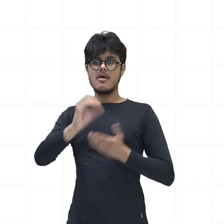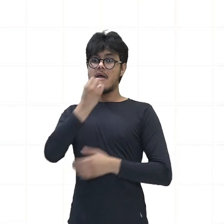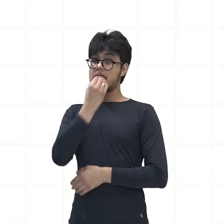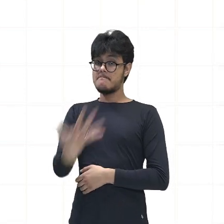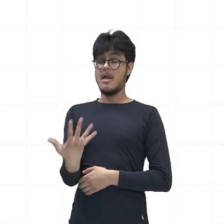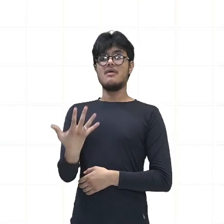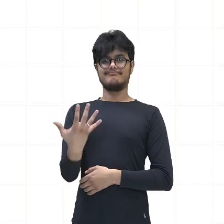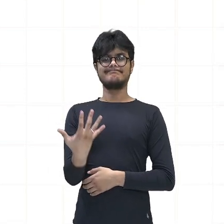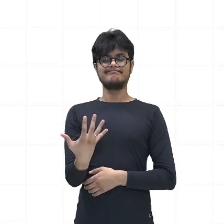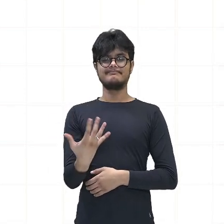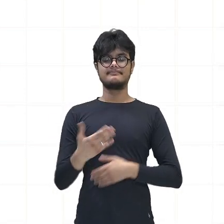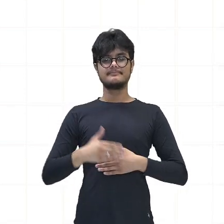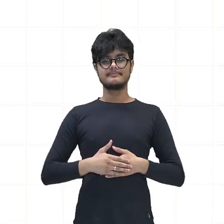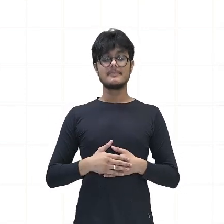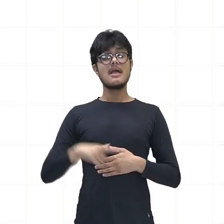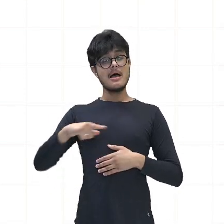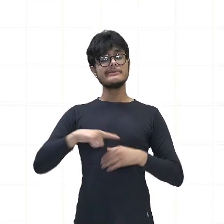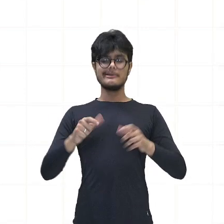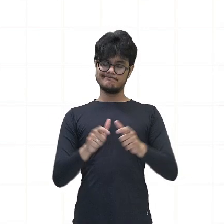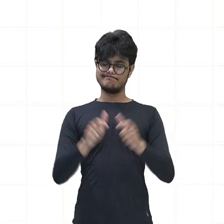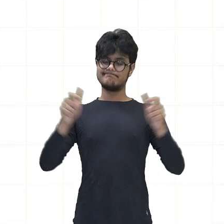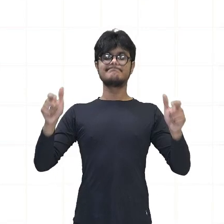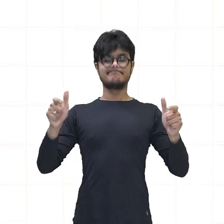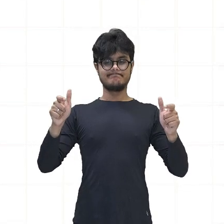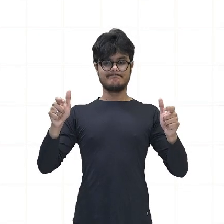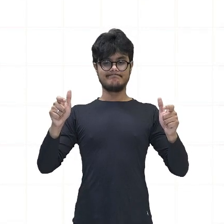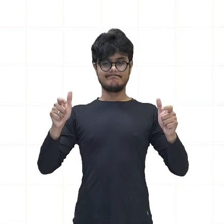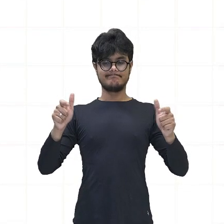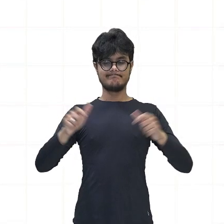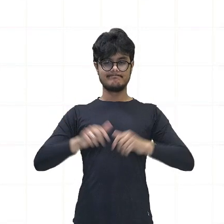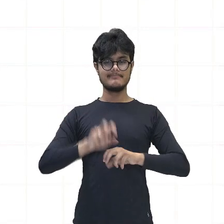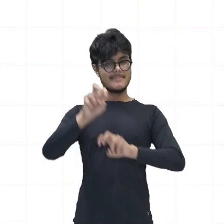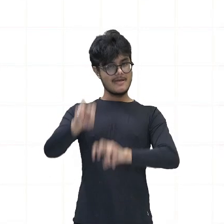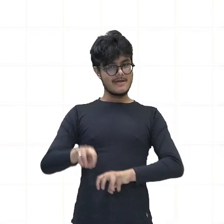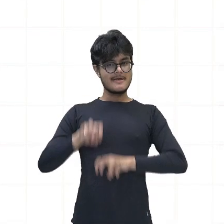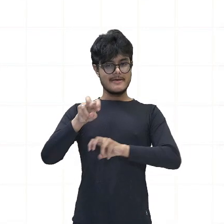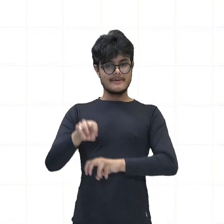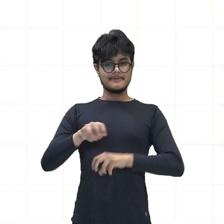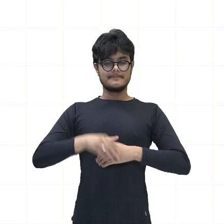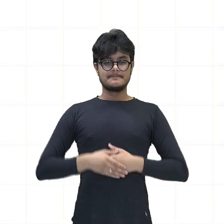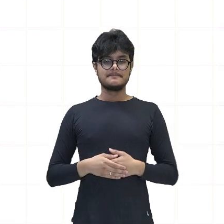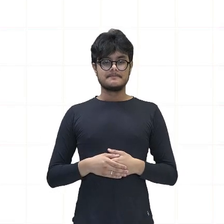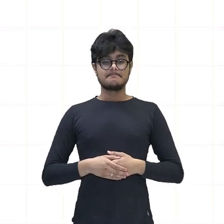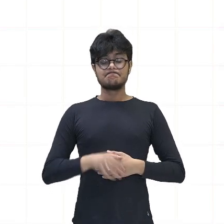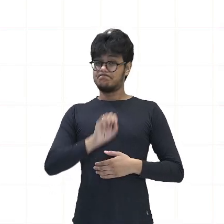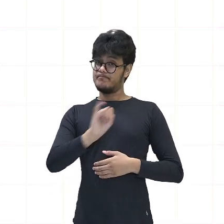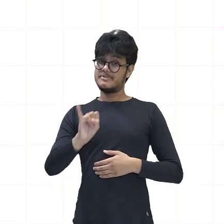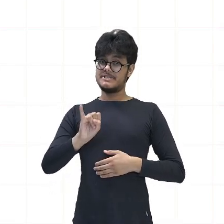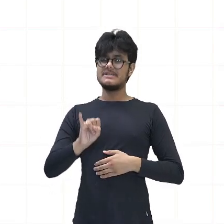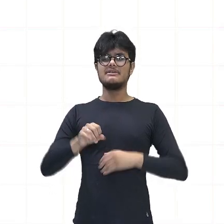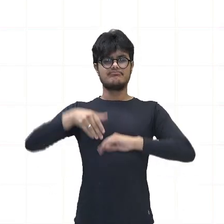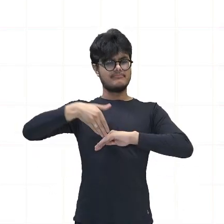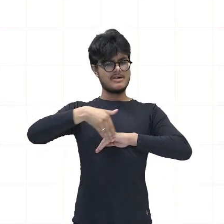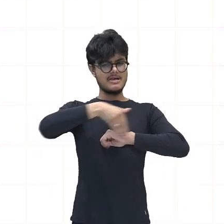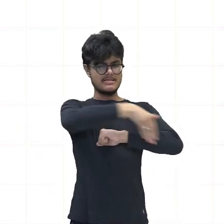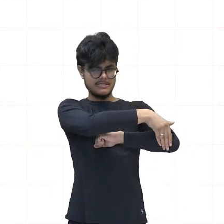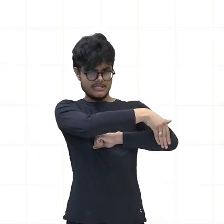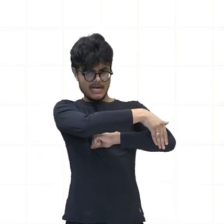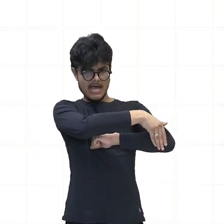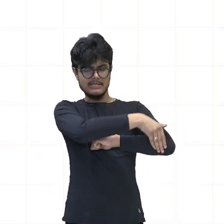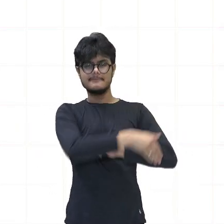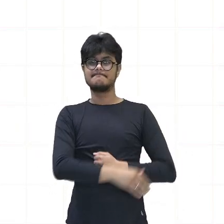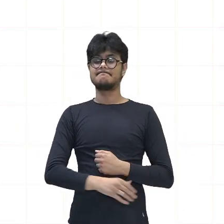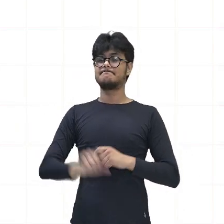com isso, nós tivemos a expansão da fronteira agrícola. Com a abertura das rodovias que o governo